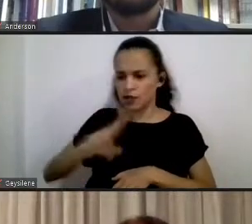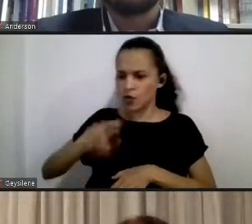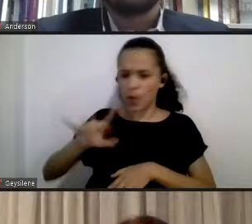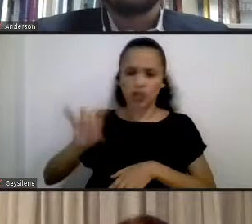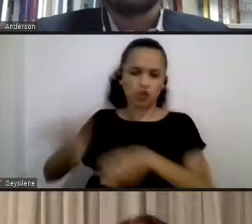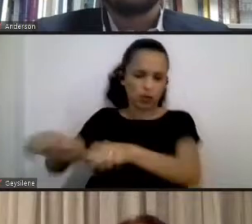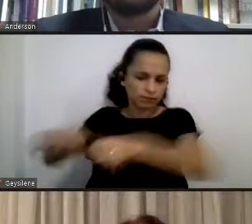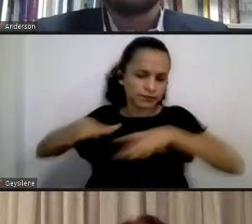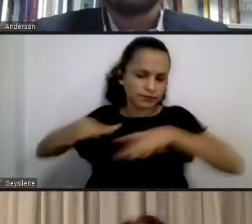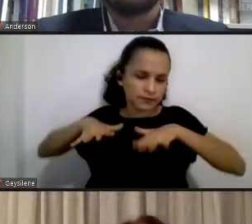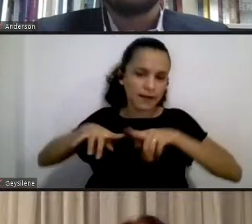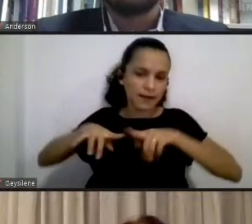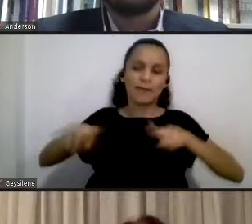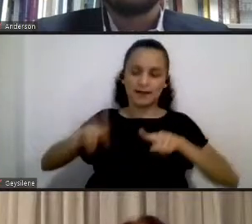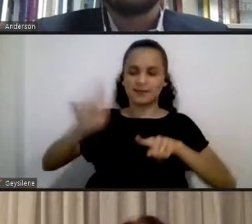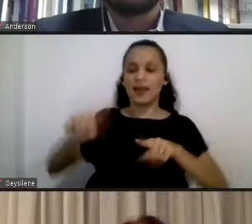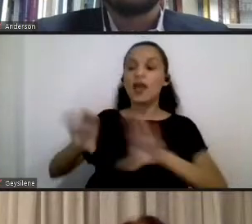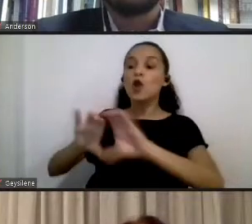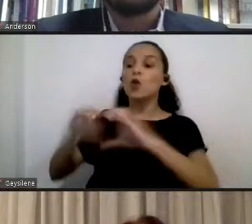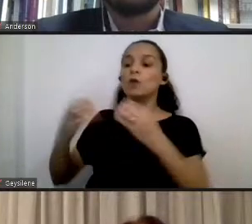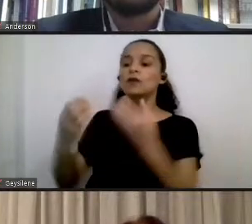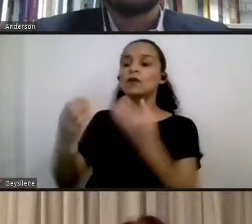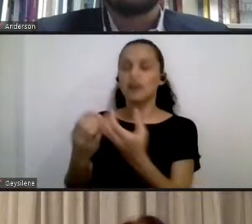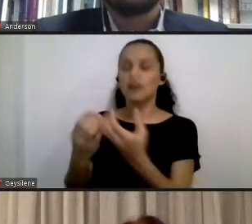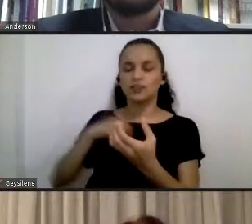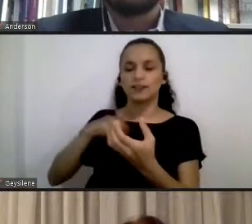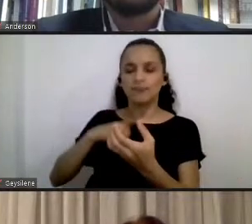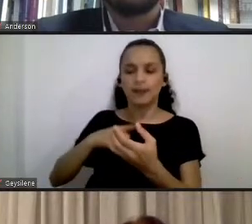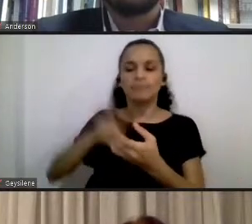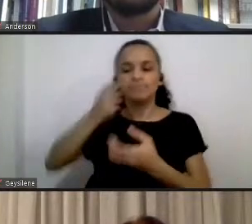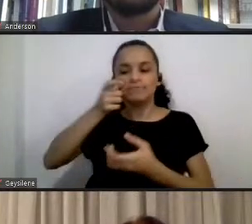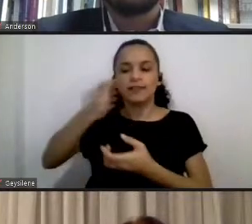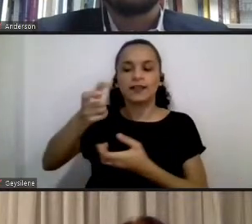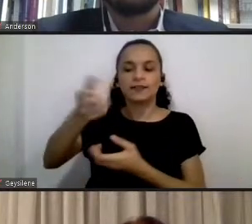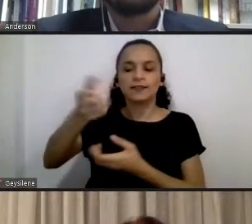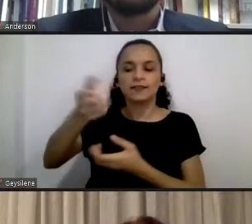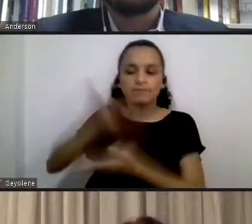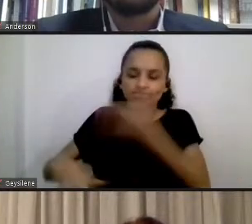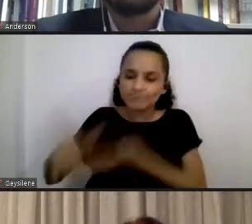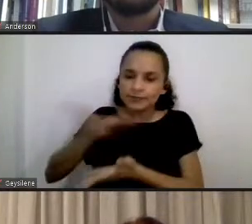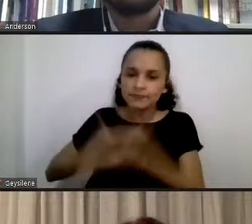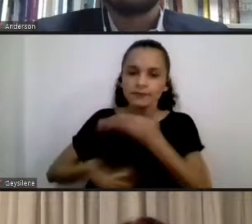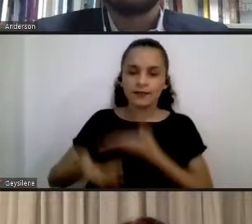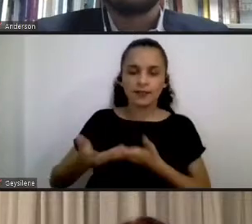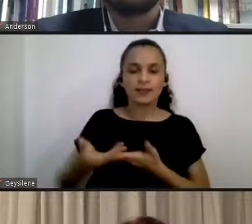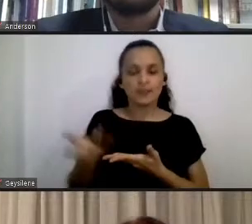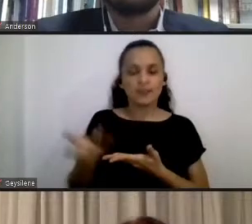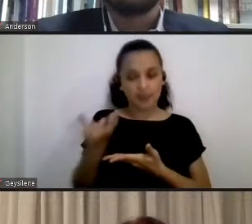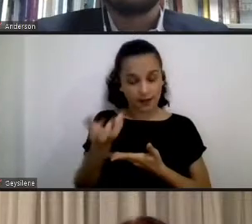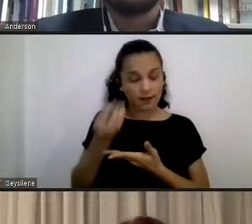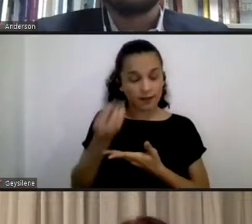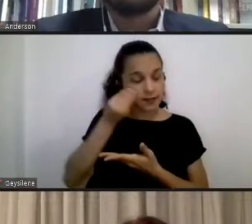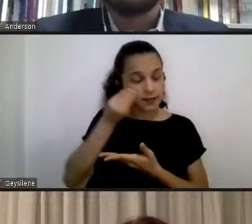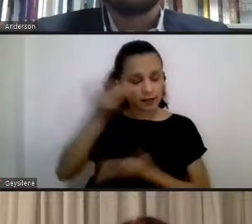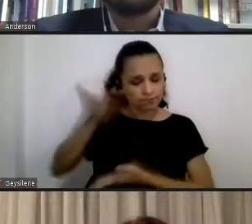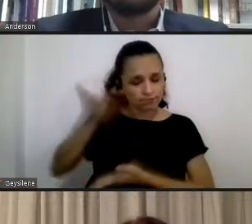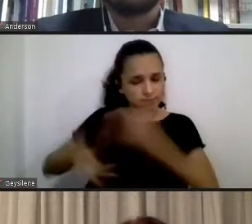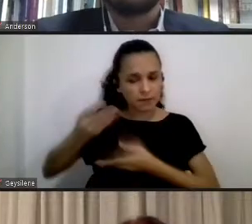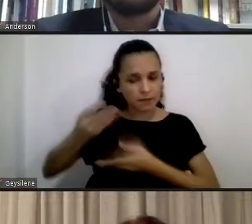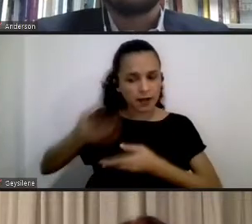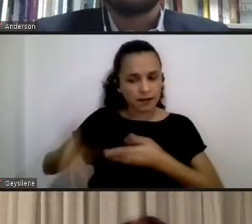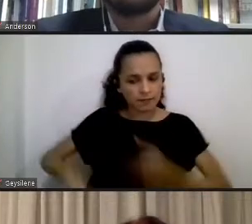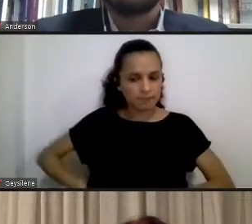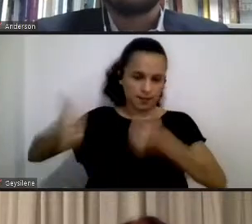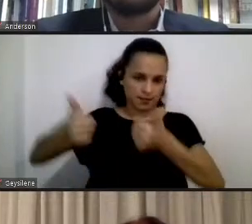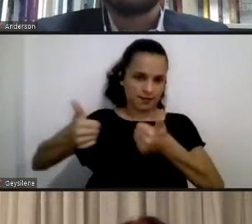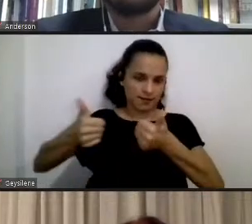mas como uma comunidade de interesse comum em que se espera participar de forma construtiva. A Universidade